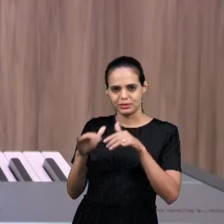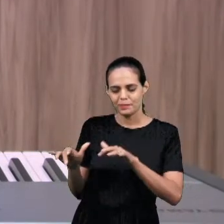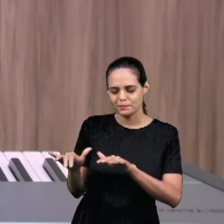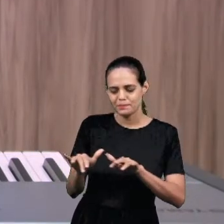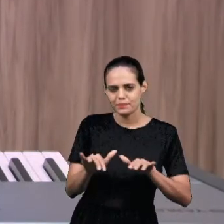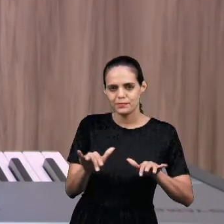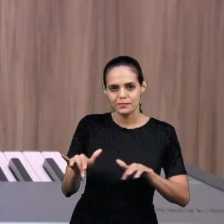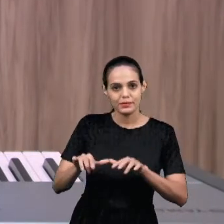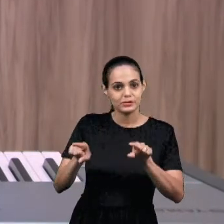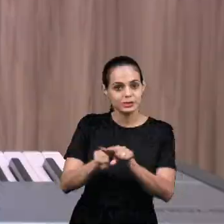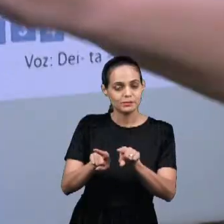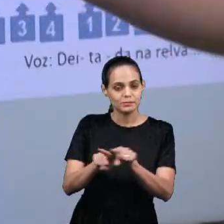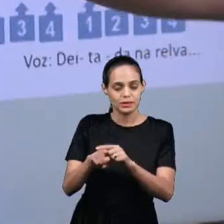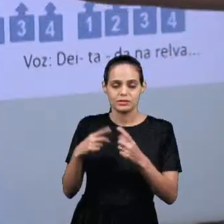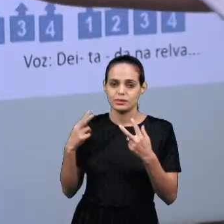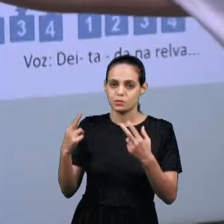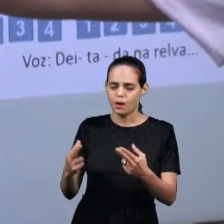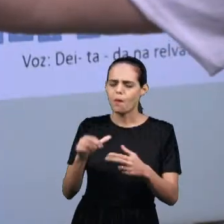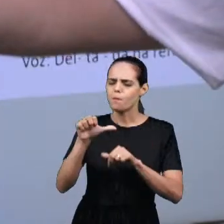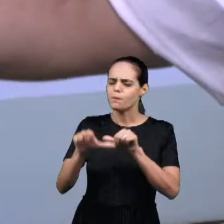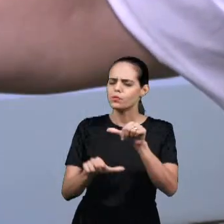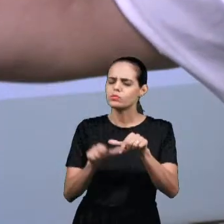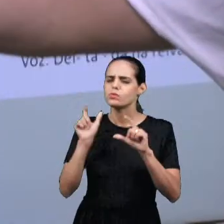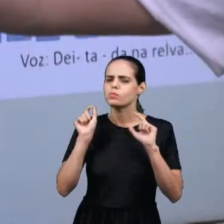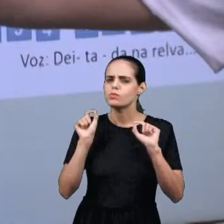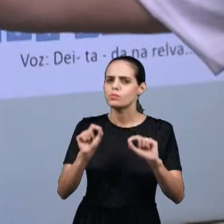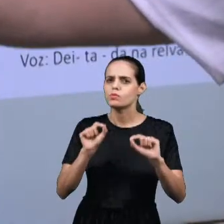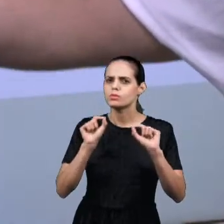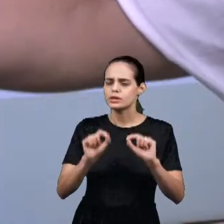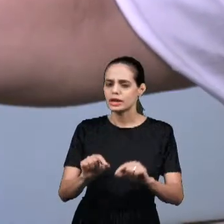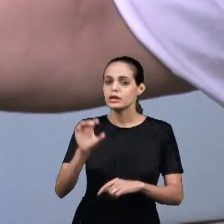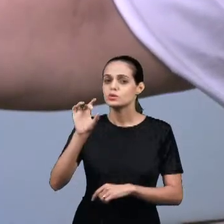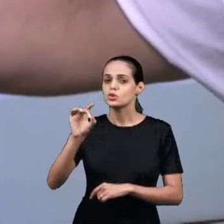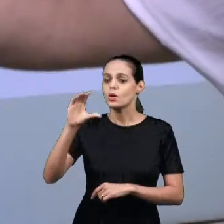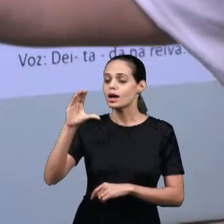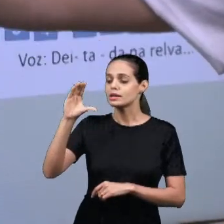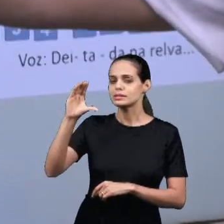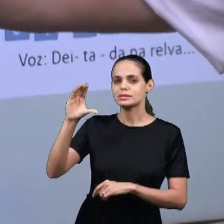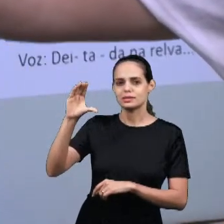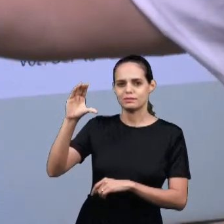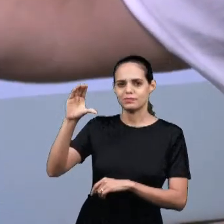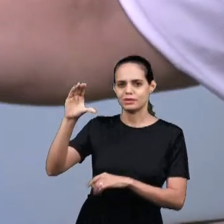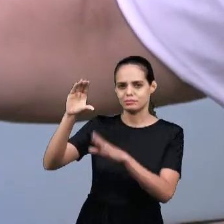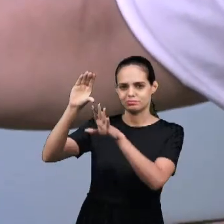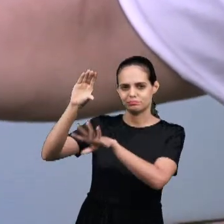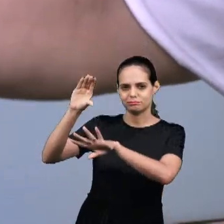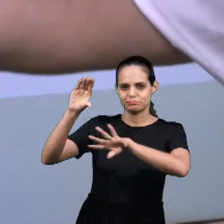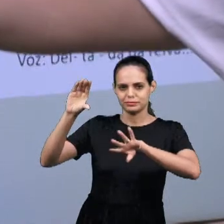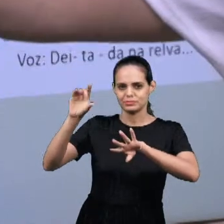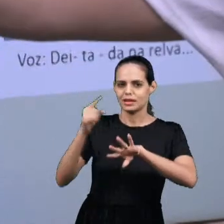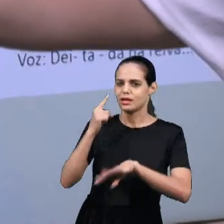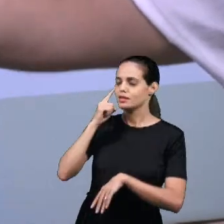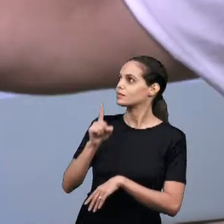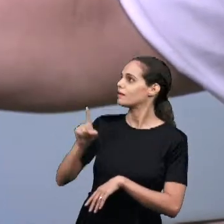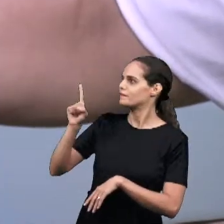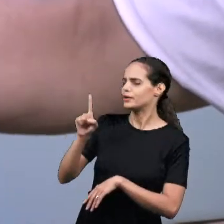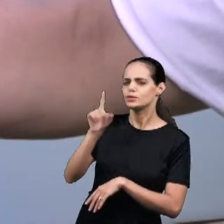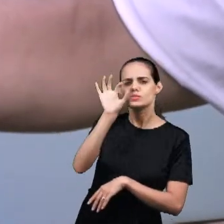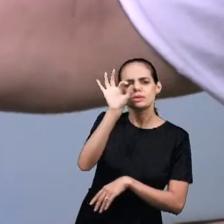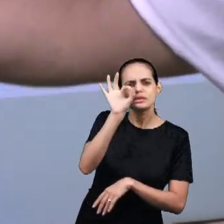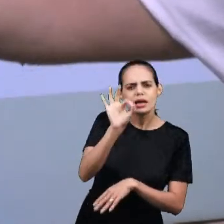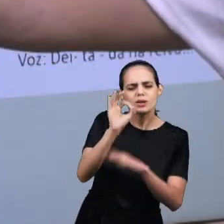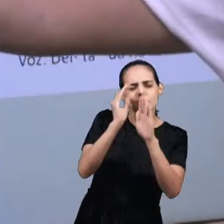também. O que mudou foi a cifra que nós colocamos no lugar certinho para